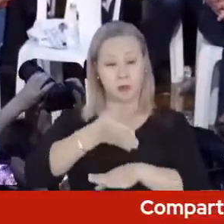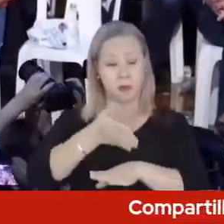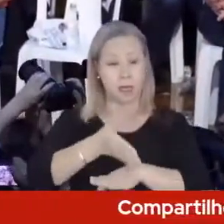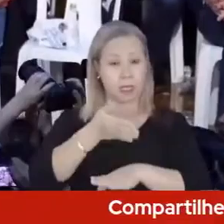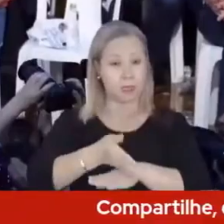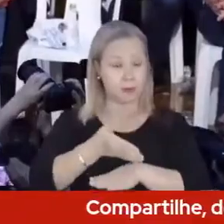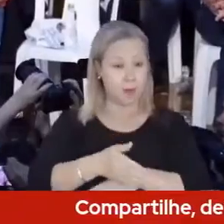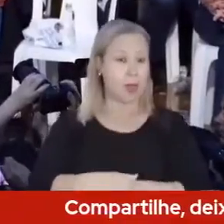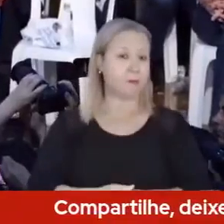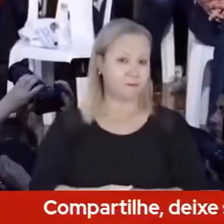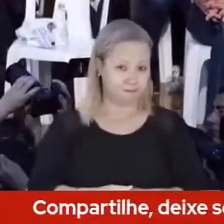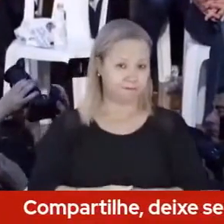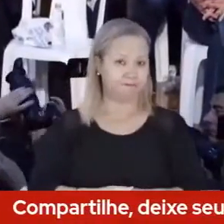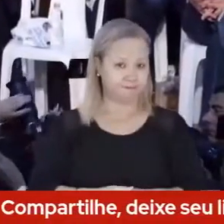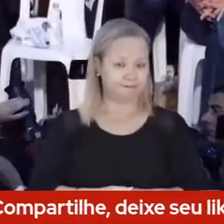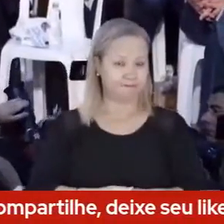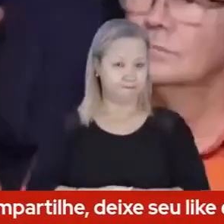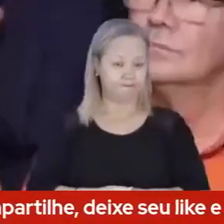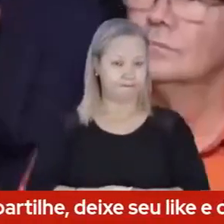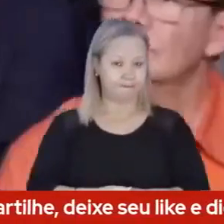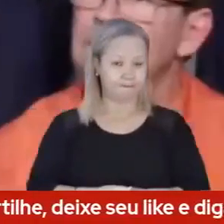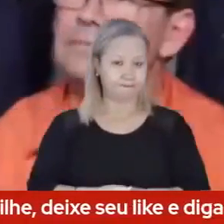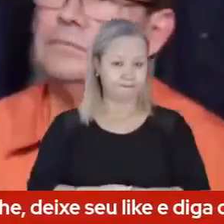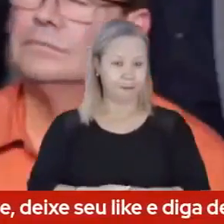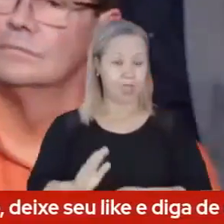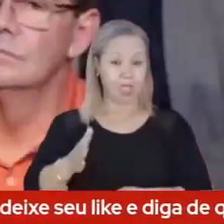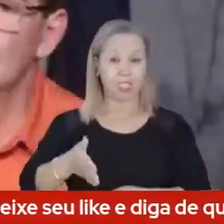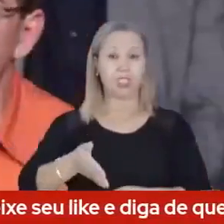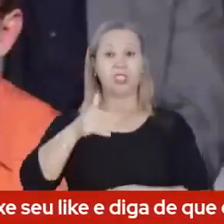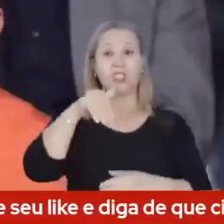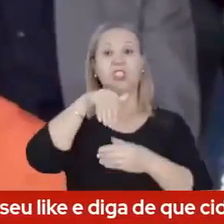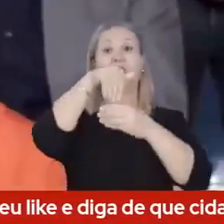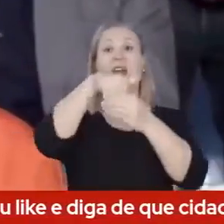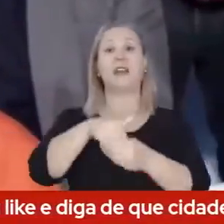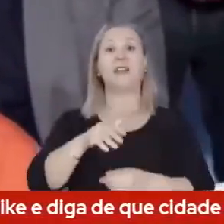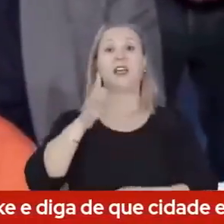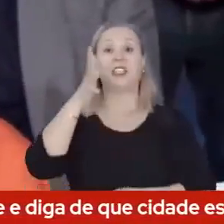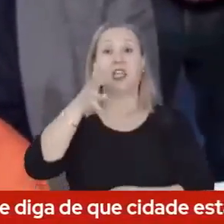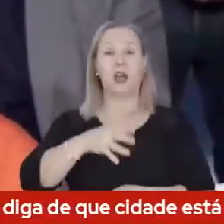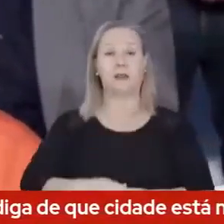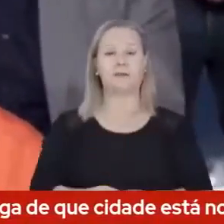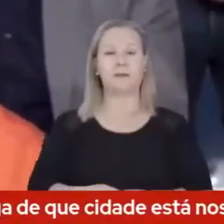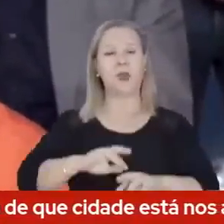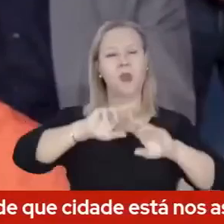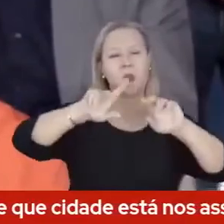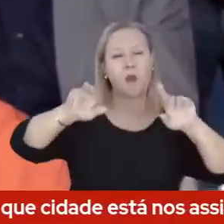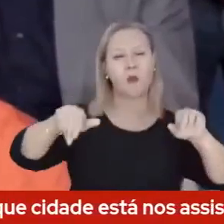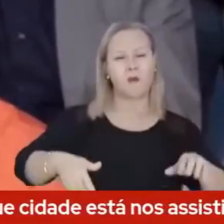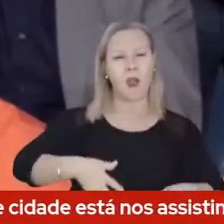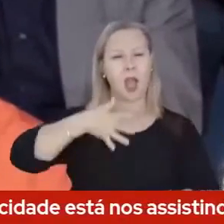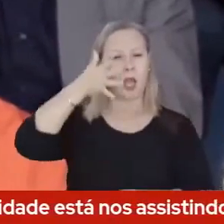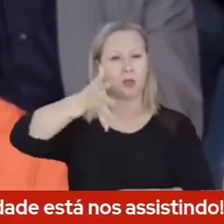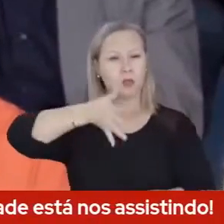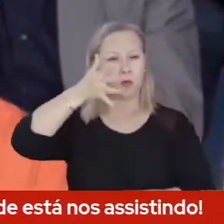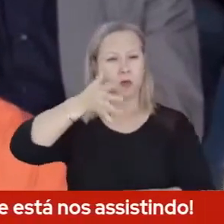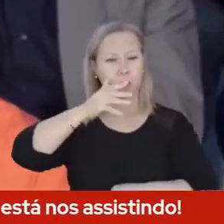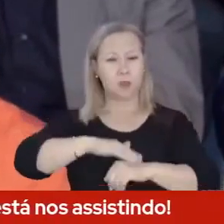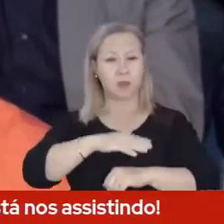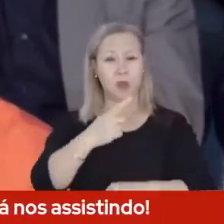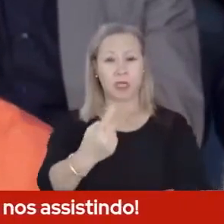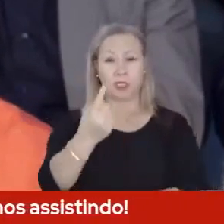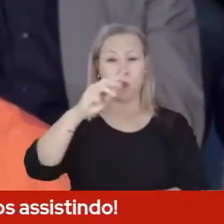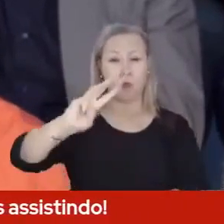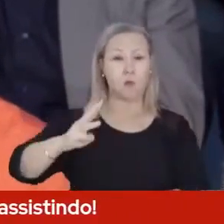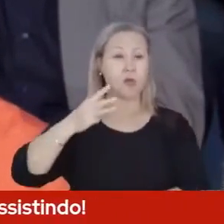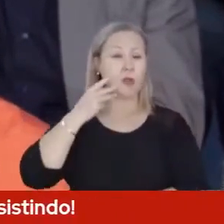vocês. A gente, depois de colocar vários comícios com mais de 1 milhão de pessoas na rua,